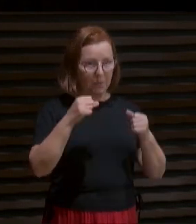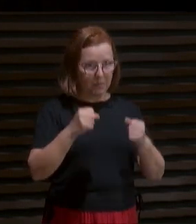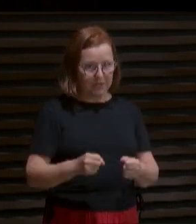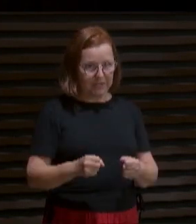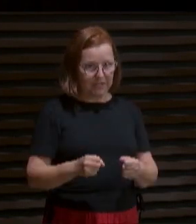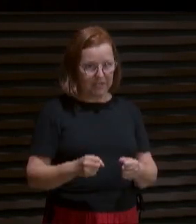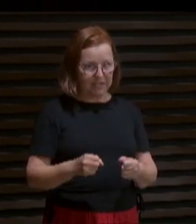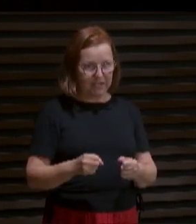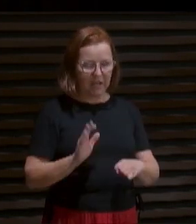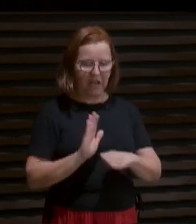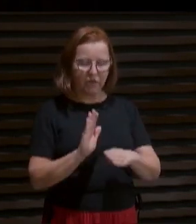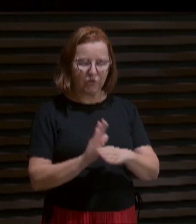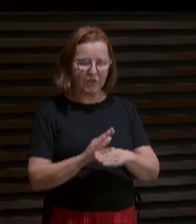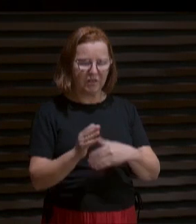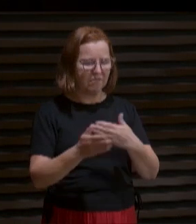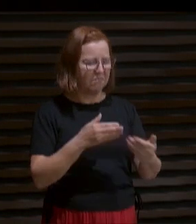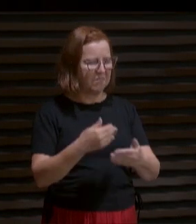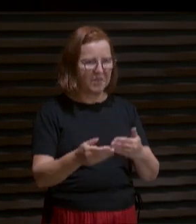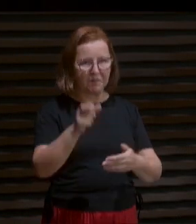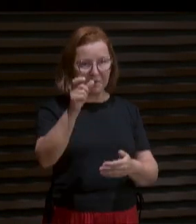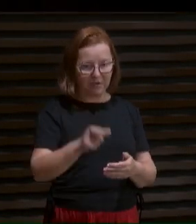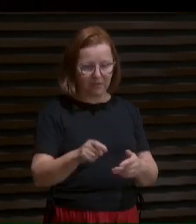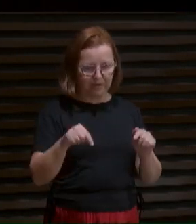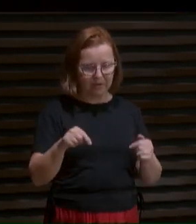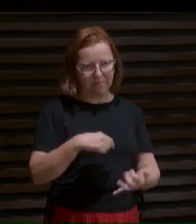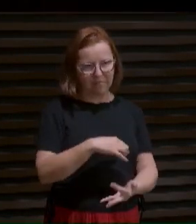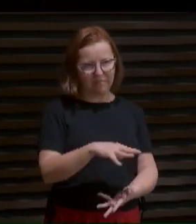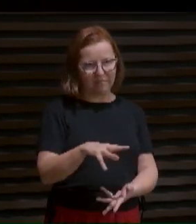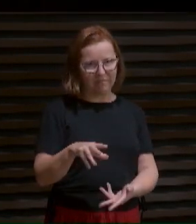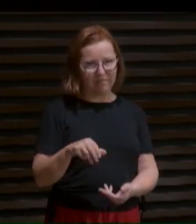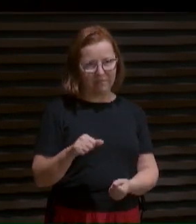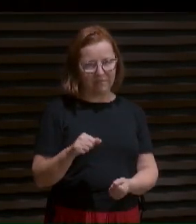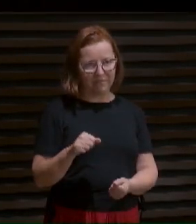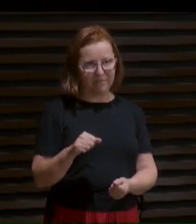ajudar qualquer pessoa neste planeta,